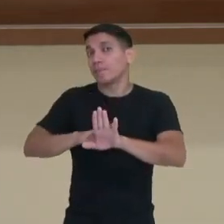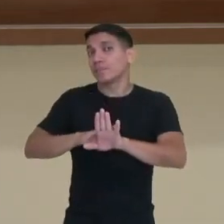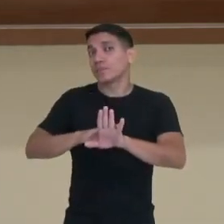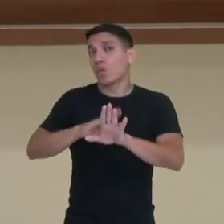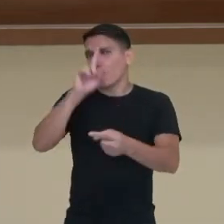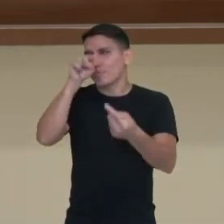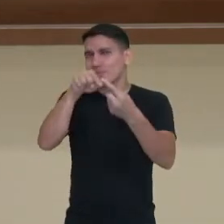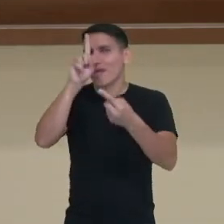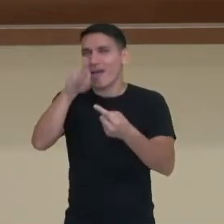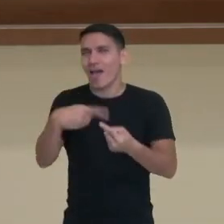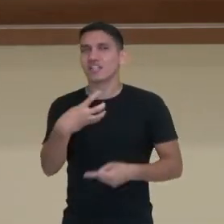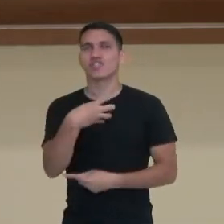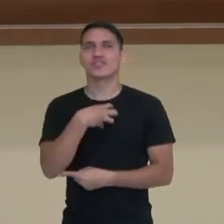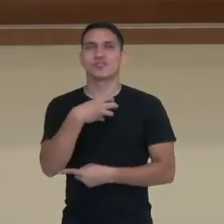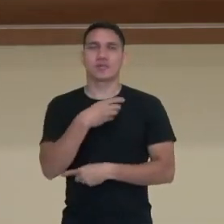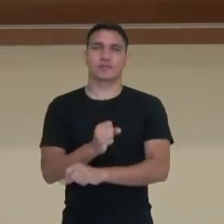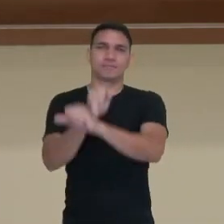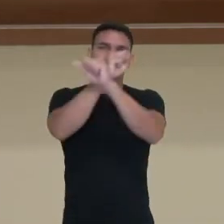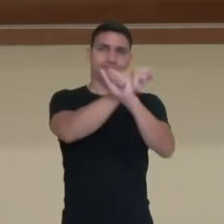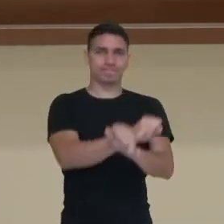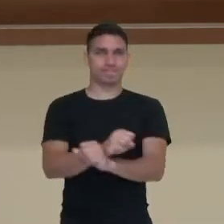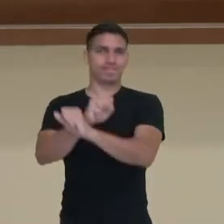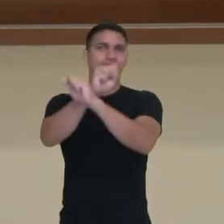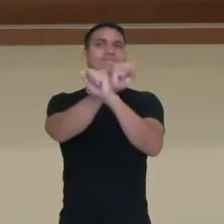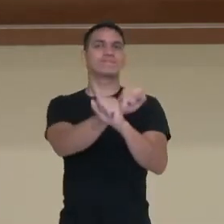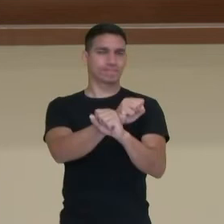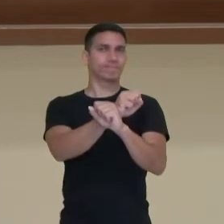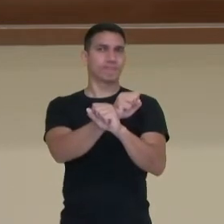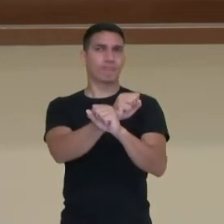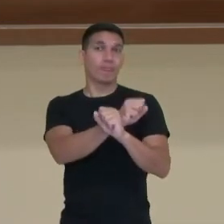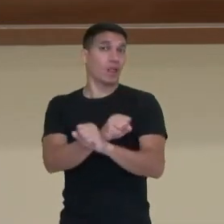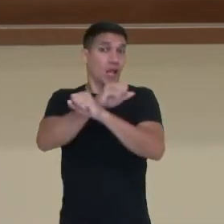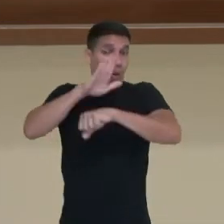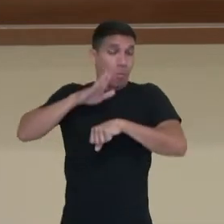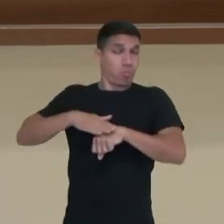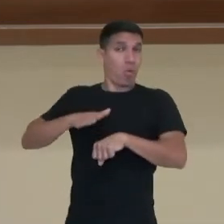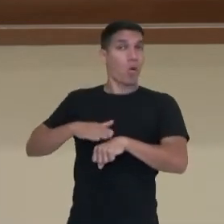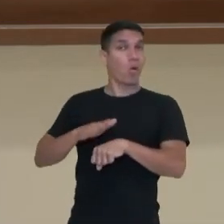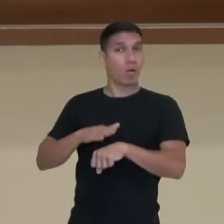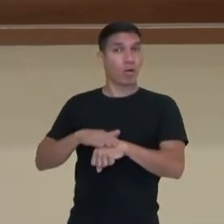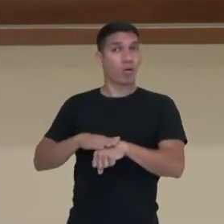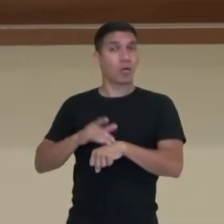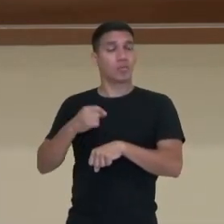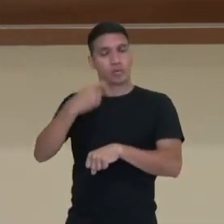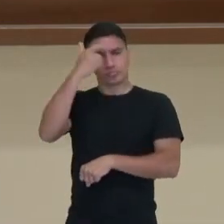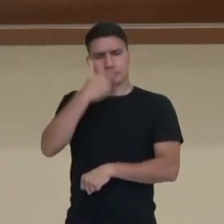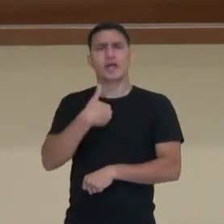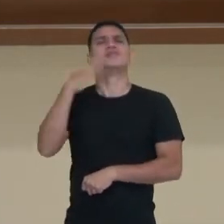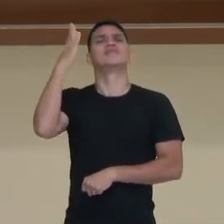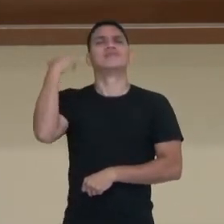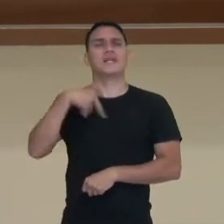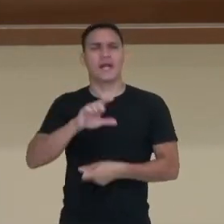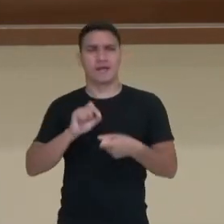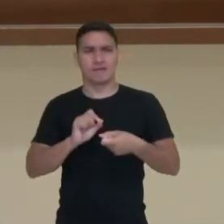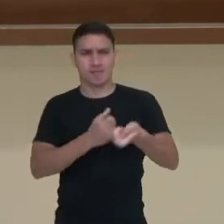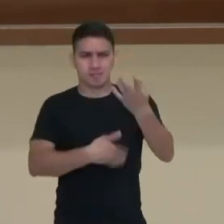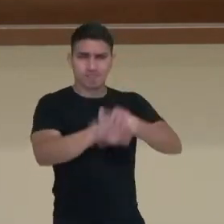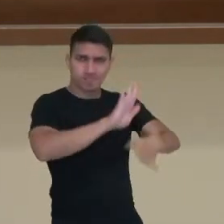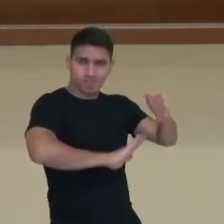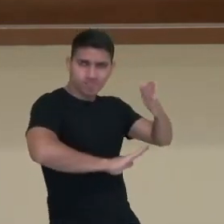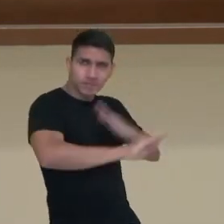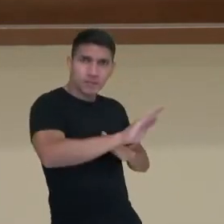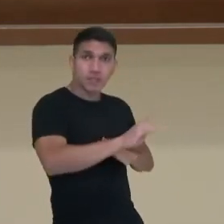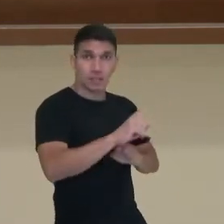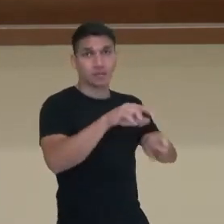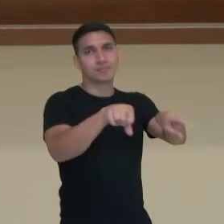de ser uma forma de defesa. Defesa pessoal, daquele que sabia executar as técnicas,